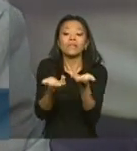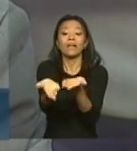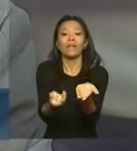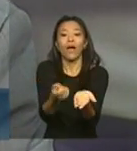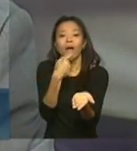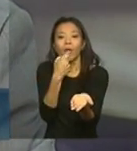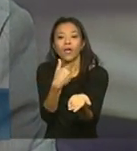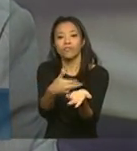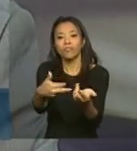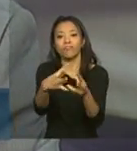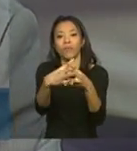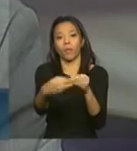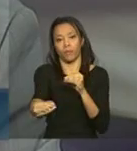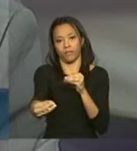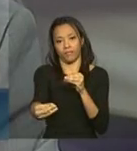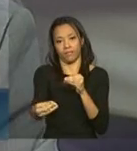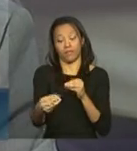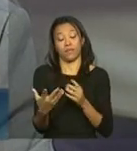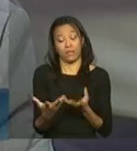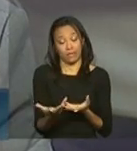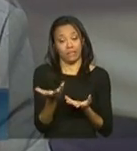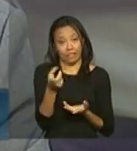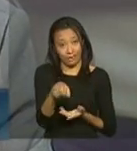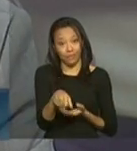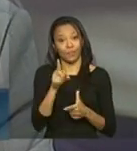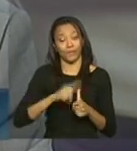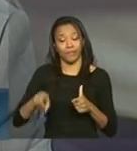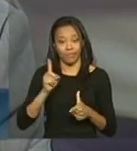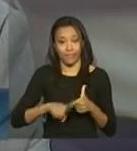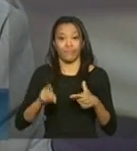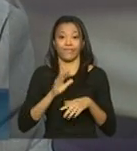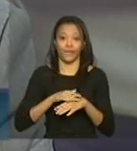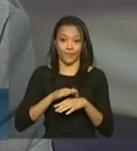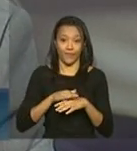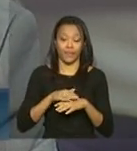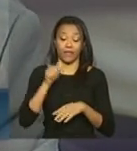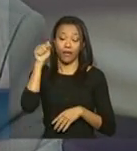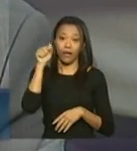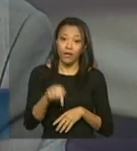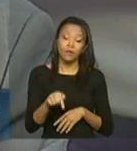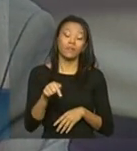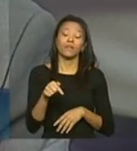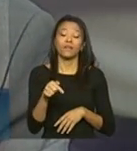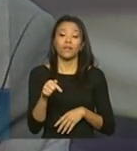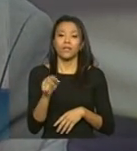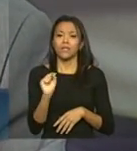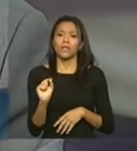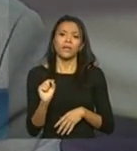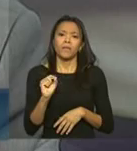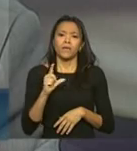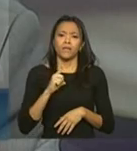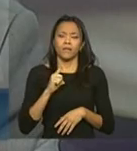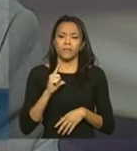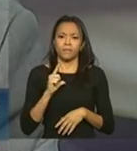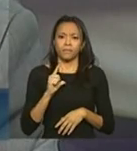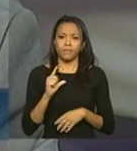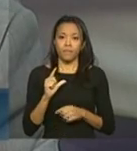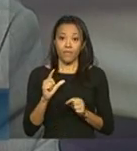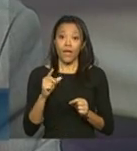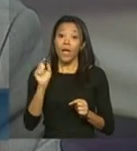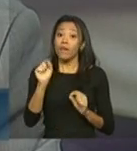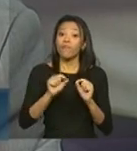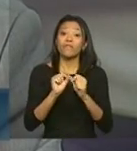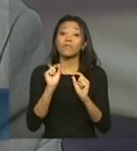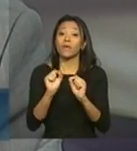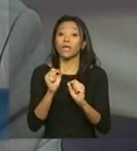pensar, não faz o diagnóstico. E esse é um problema das doenças, que tem uma prevalência que não é muito elevada, né? É fazer